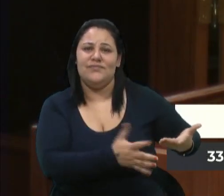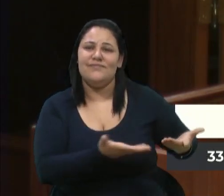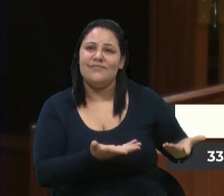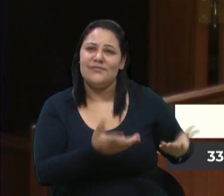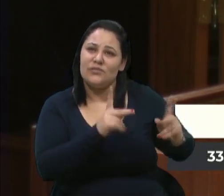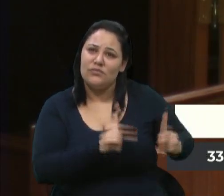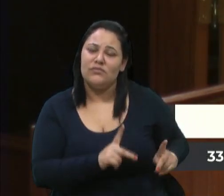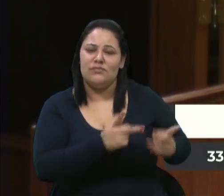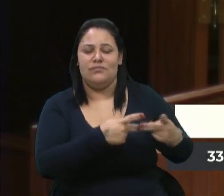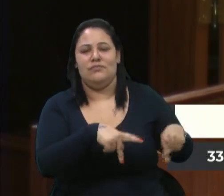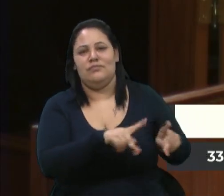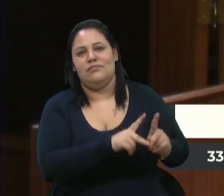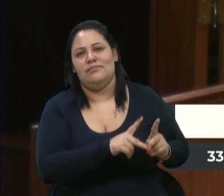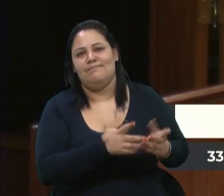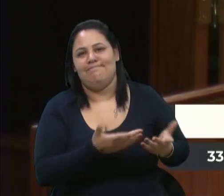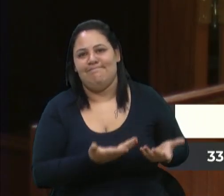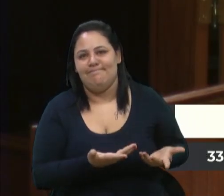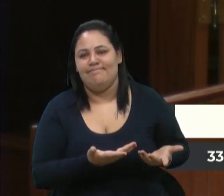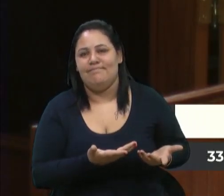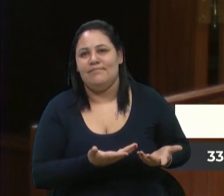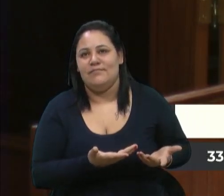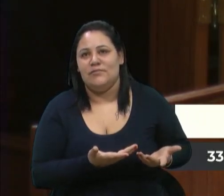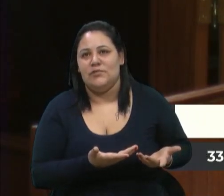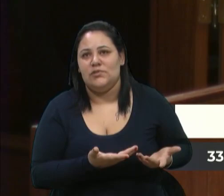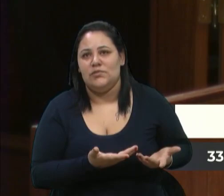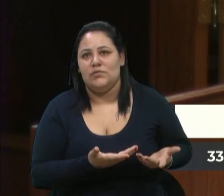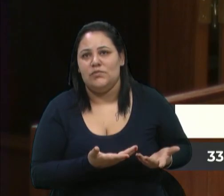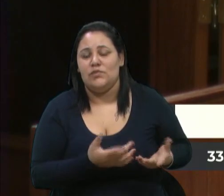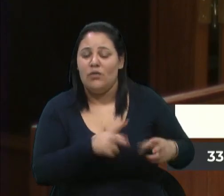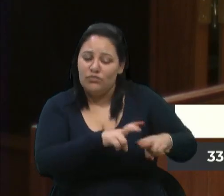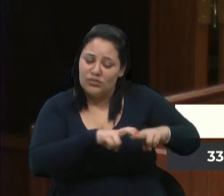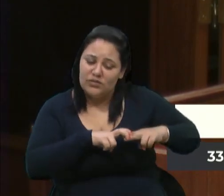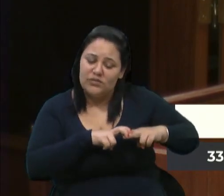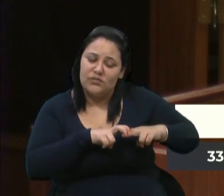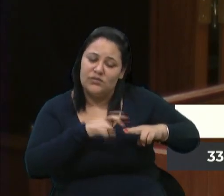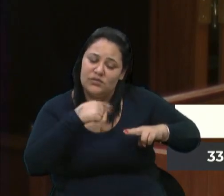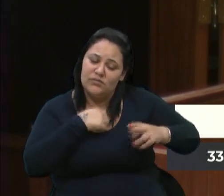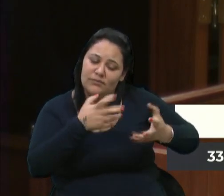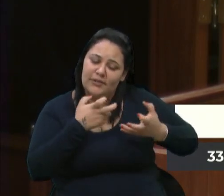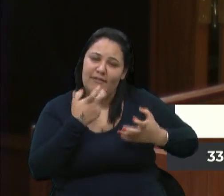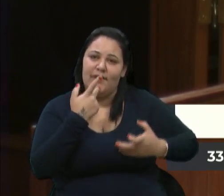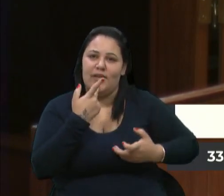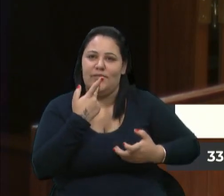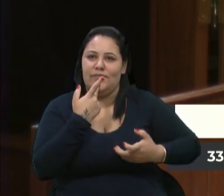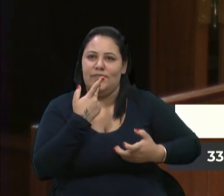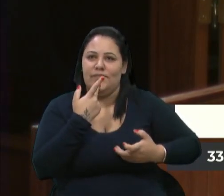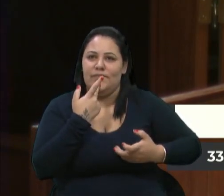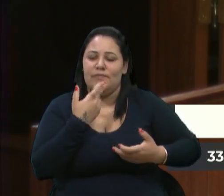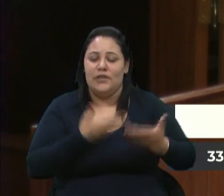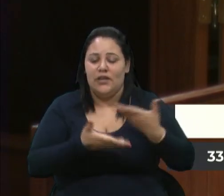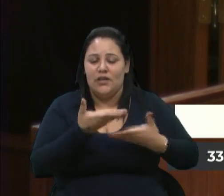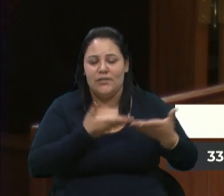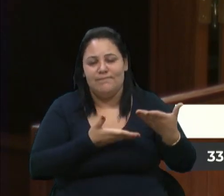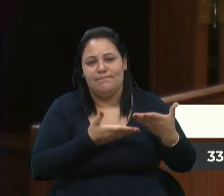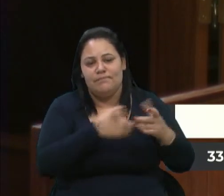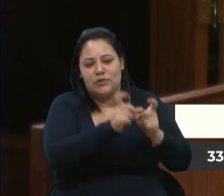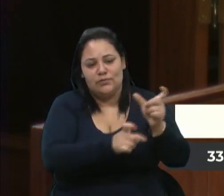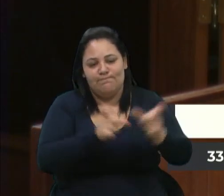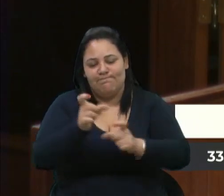rejeição. Então, é isso que eu quero dizer. É isso que eu quero dizer quando a gente trata de moradores em situação na